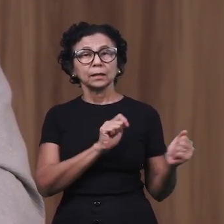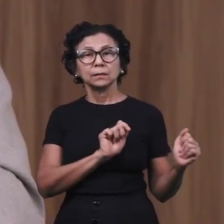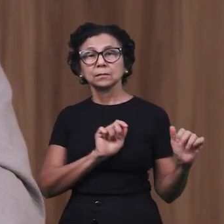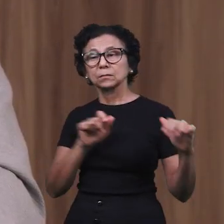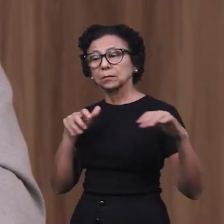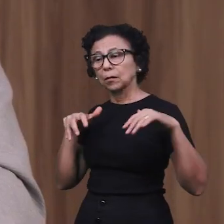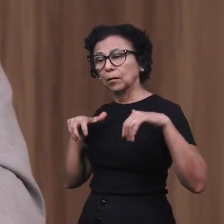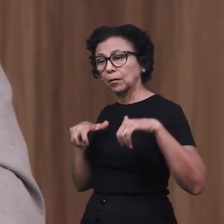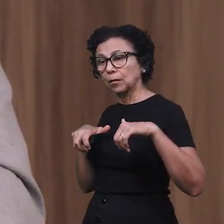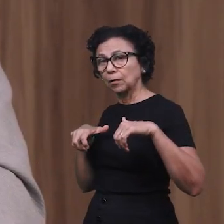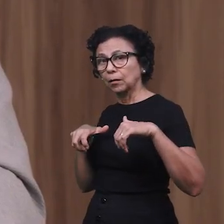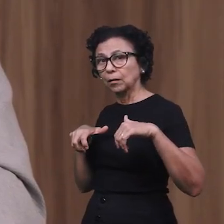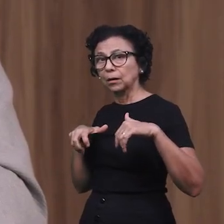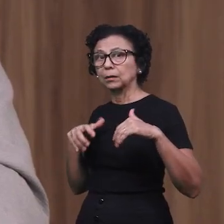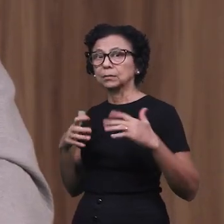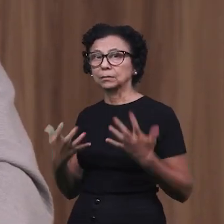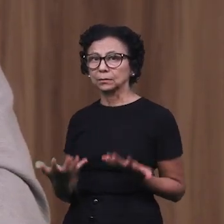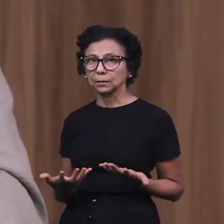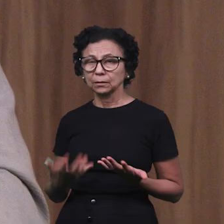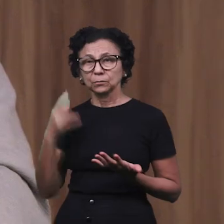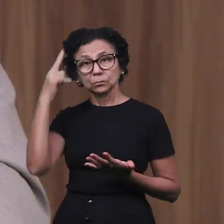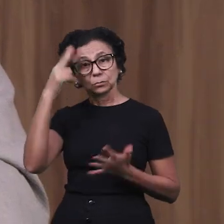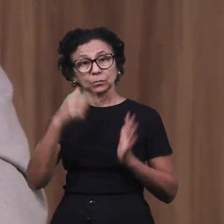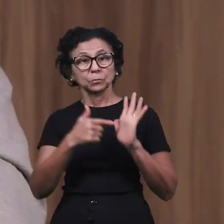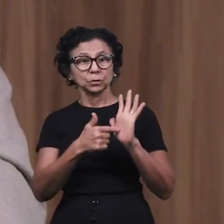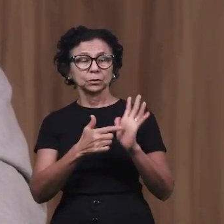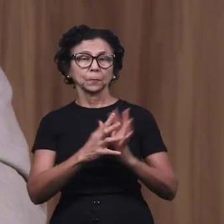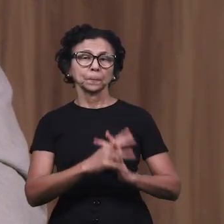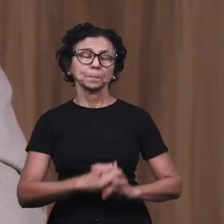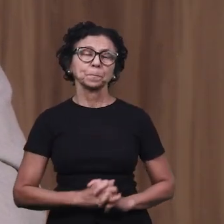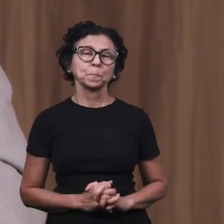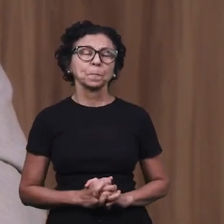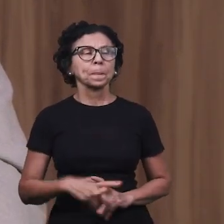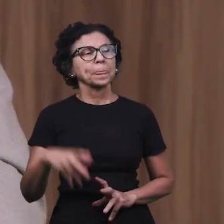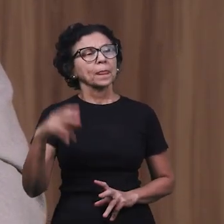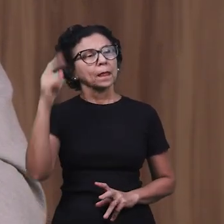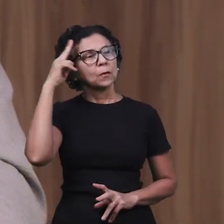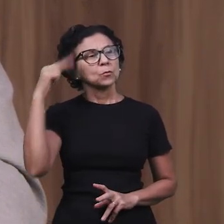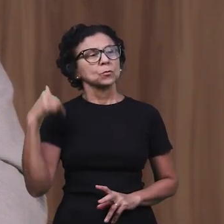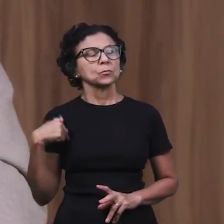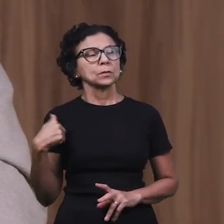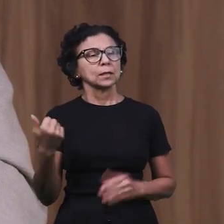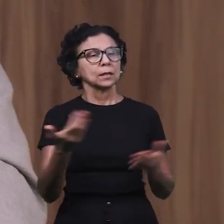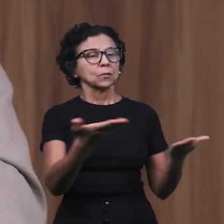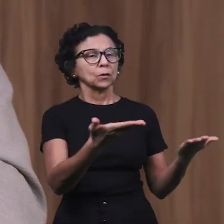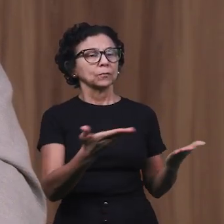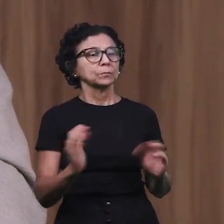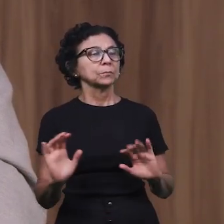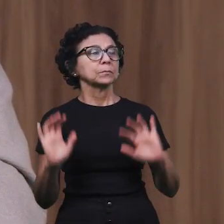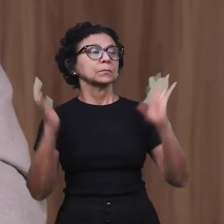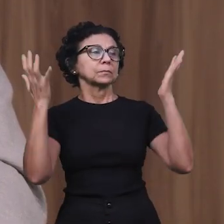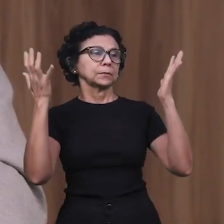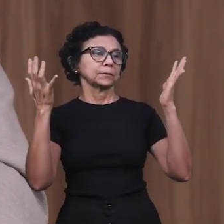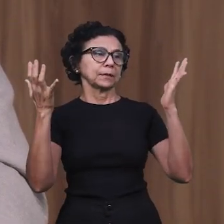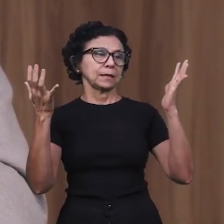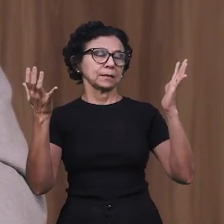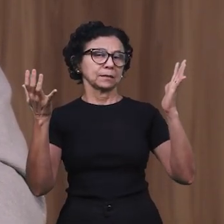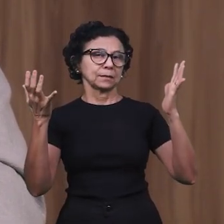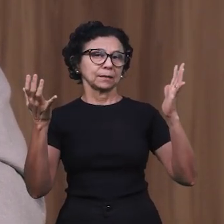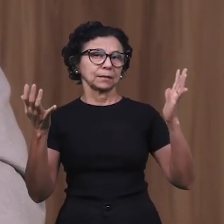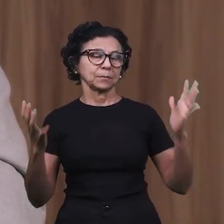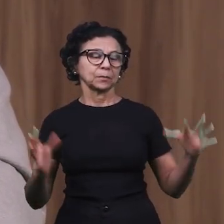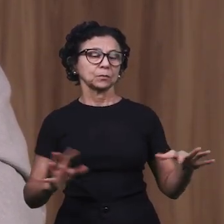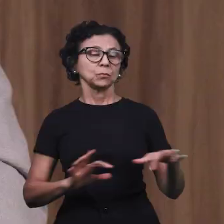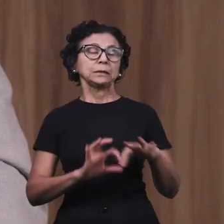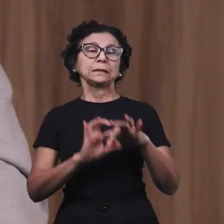dele. O José ele convidou os irmãos para um banquete, e isso simboliza a